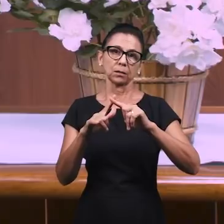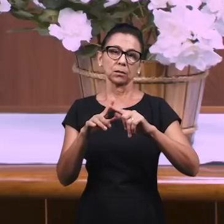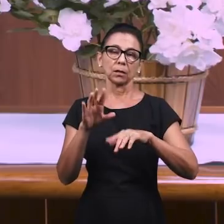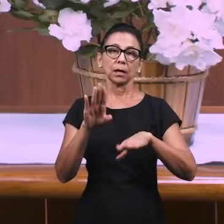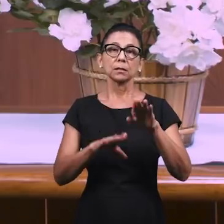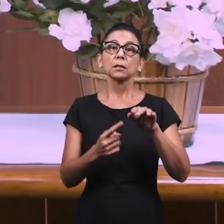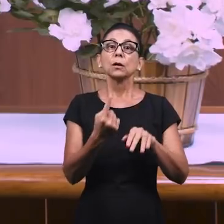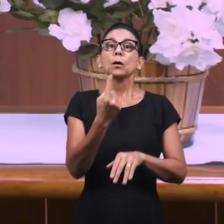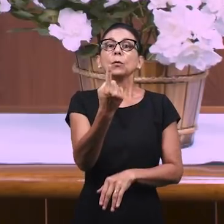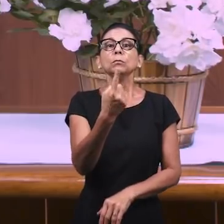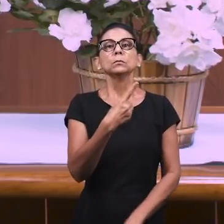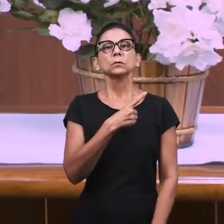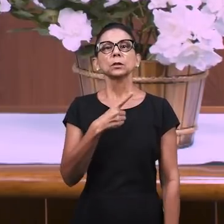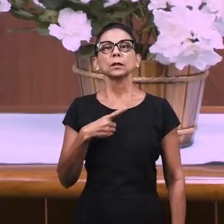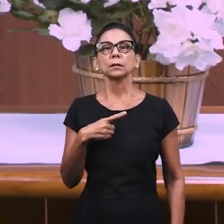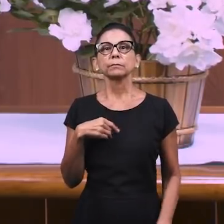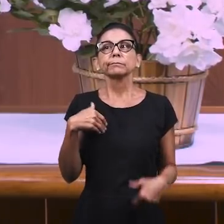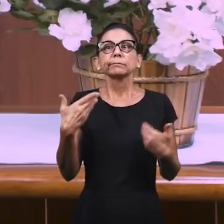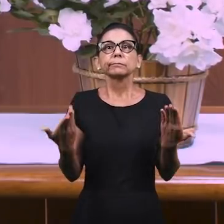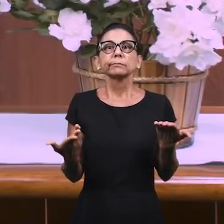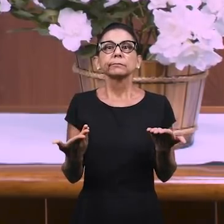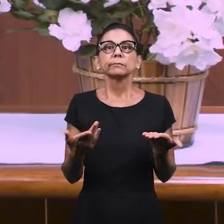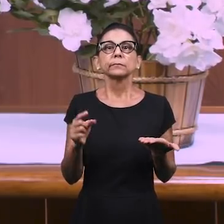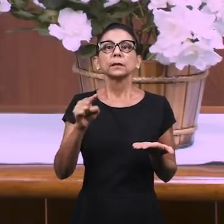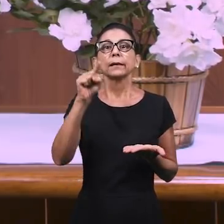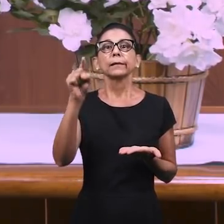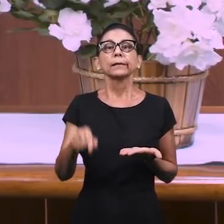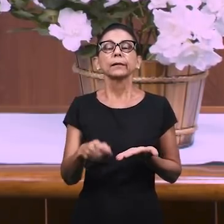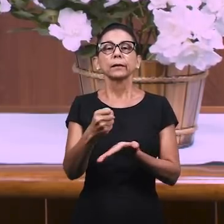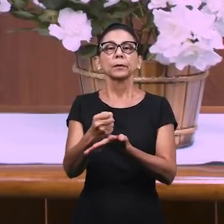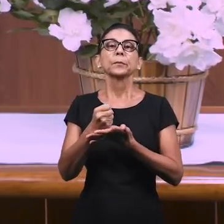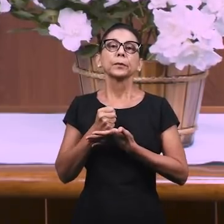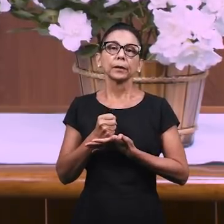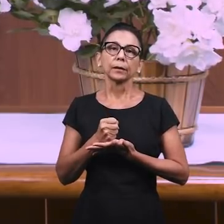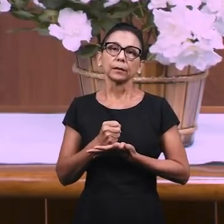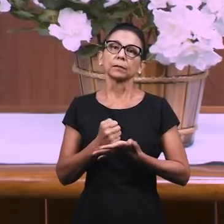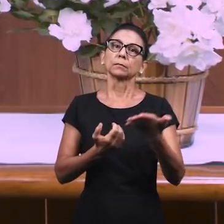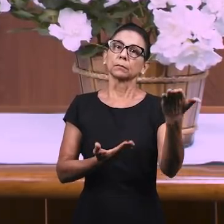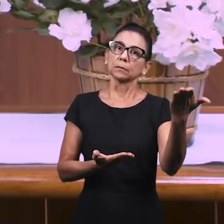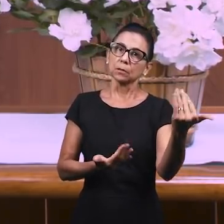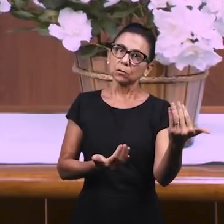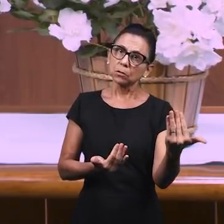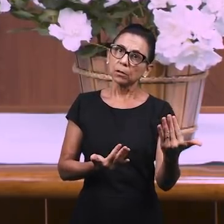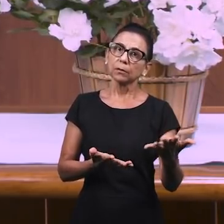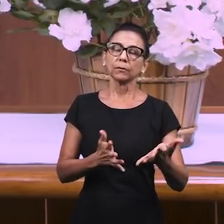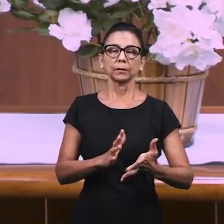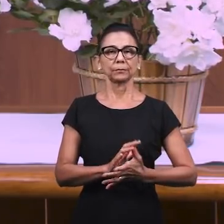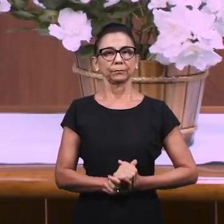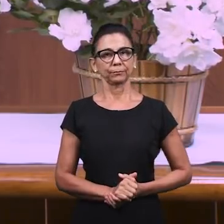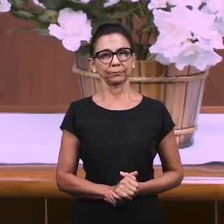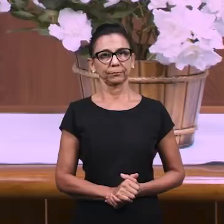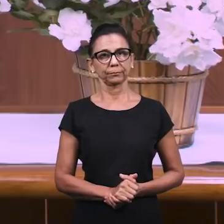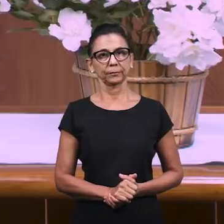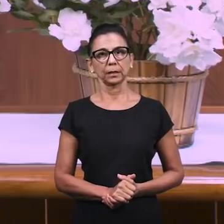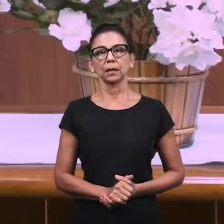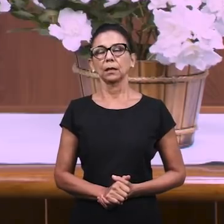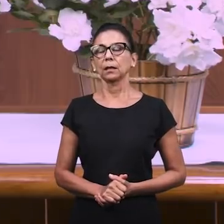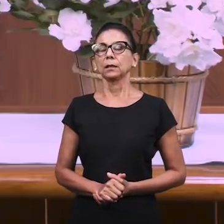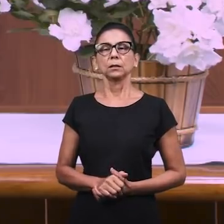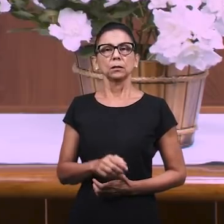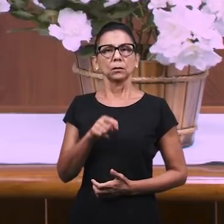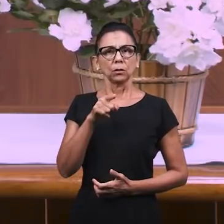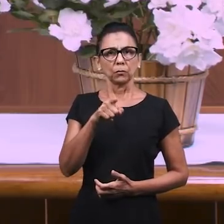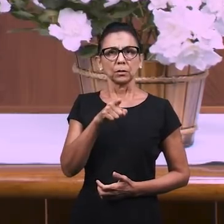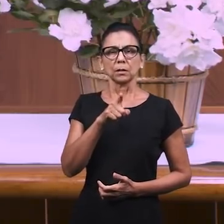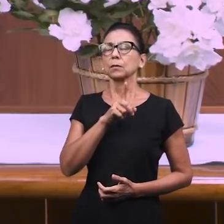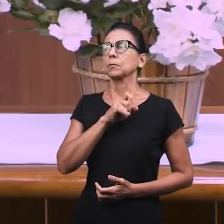diácono só. E com quem você vai contar? Com jovens. E você pode dizer aí agora, onde está ouvindo, Senhor, o Senhor pode contar